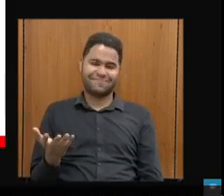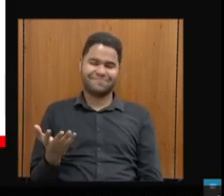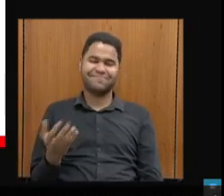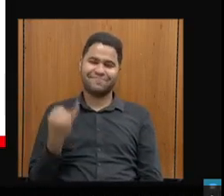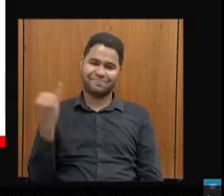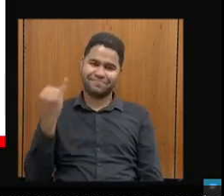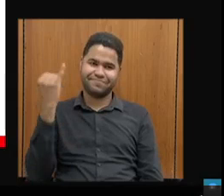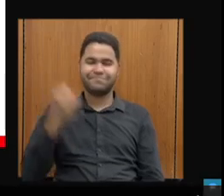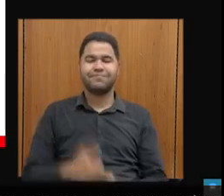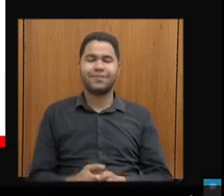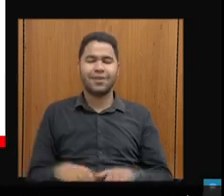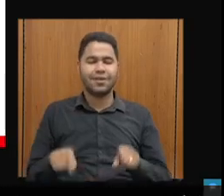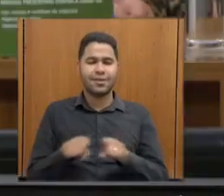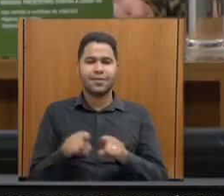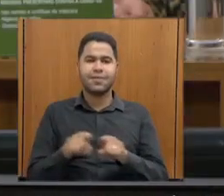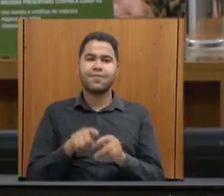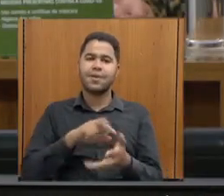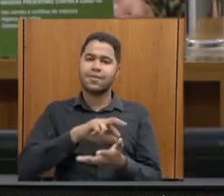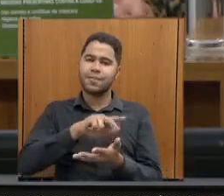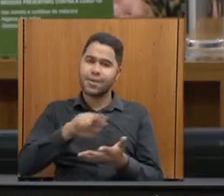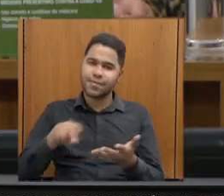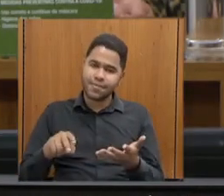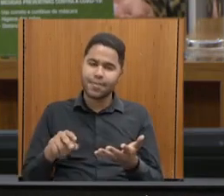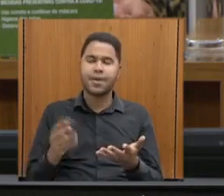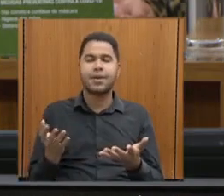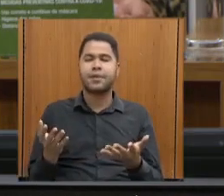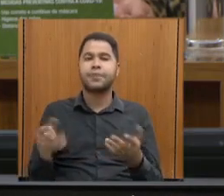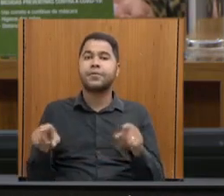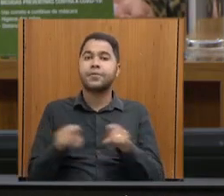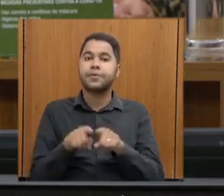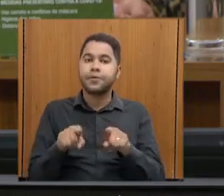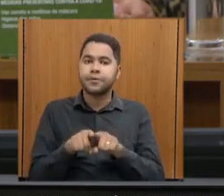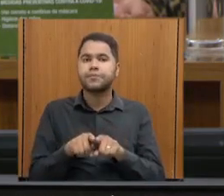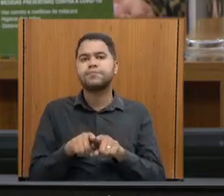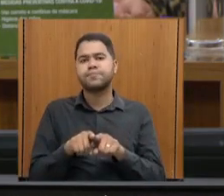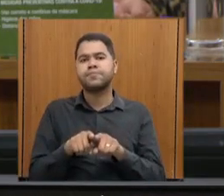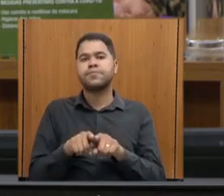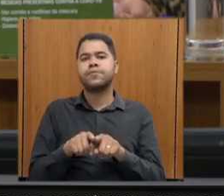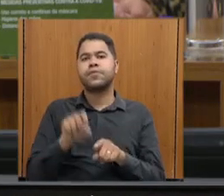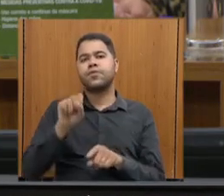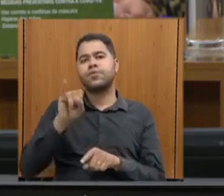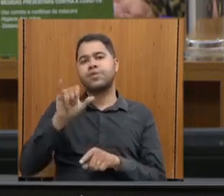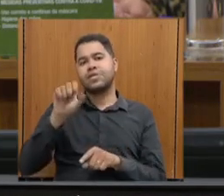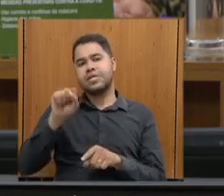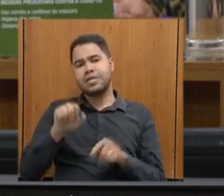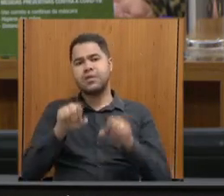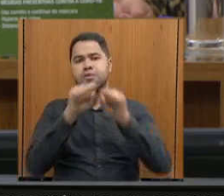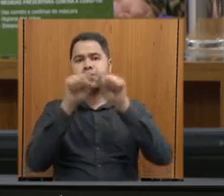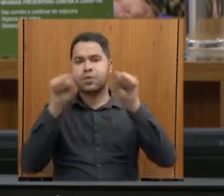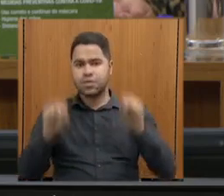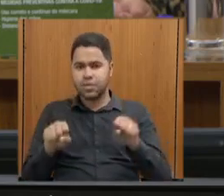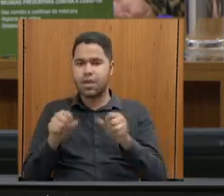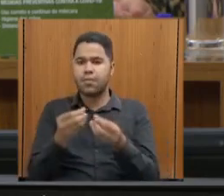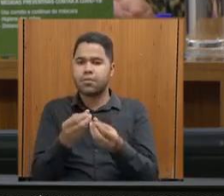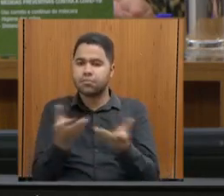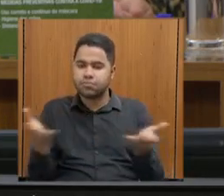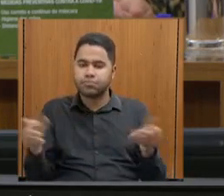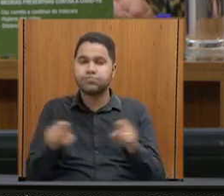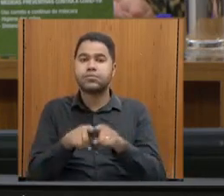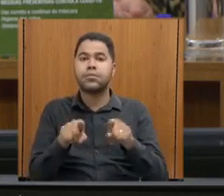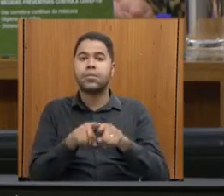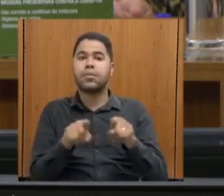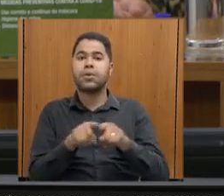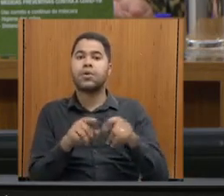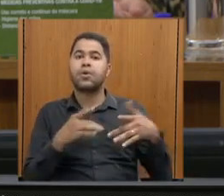é muito importante Temos vários fatores aí é também além dos dias do sistema usado de abastecimento temos a